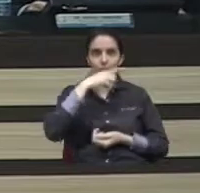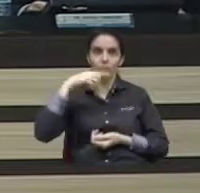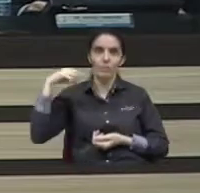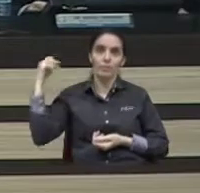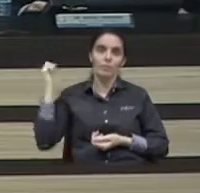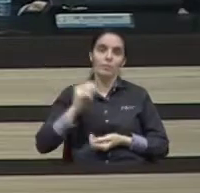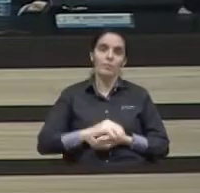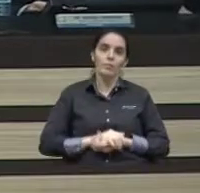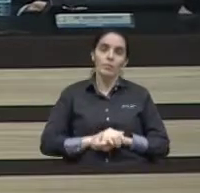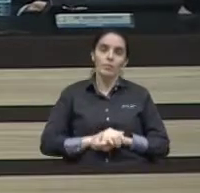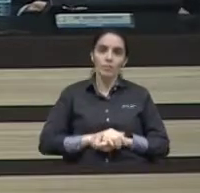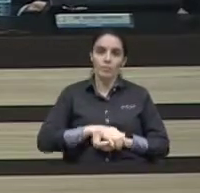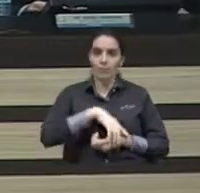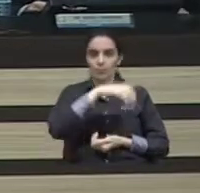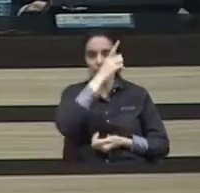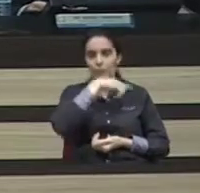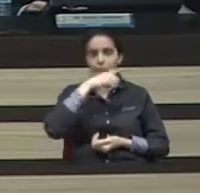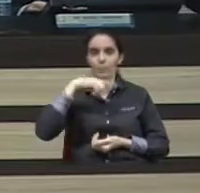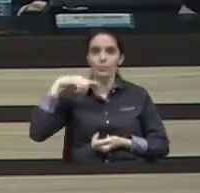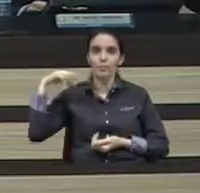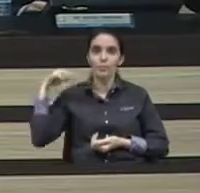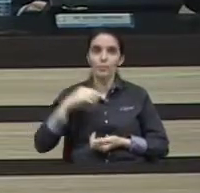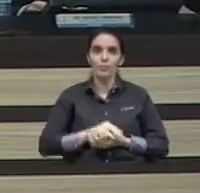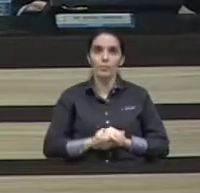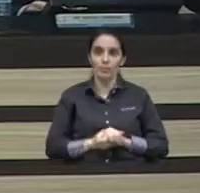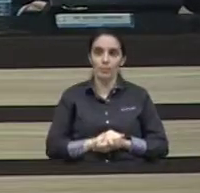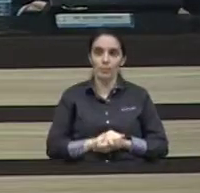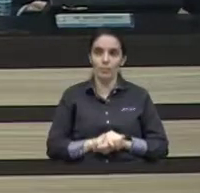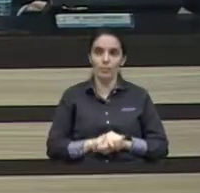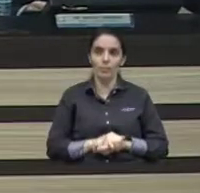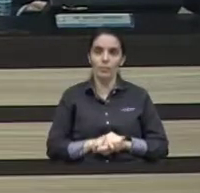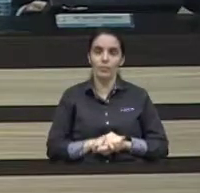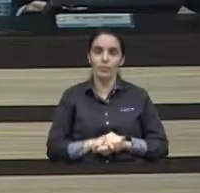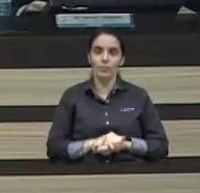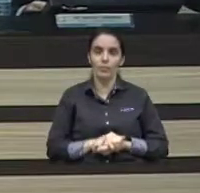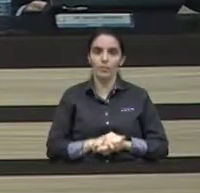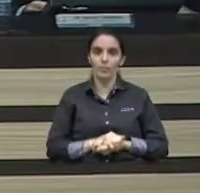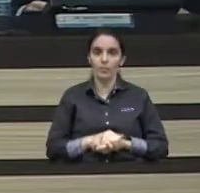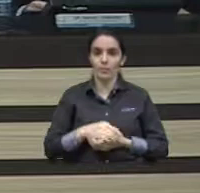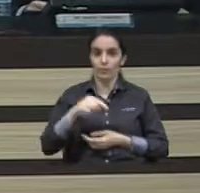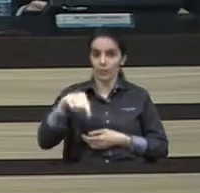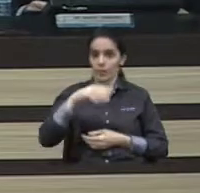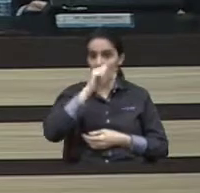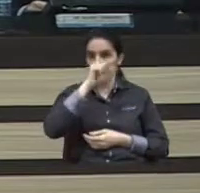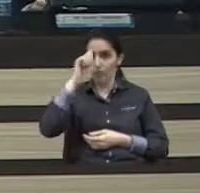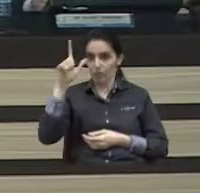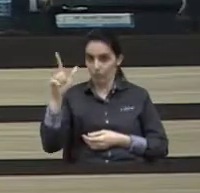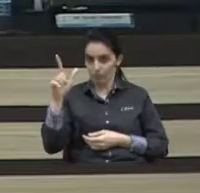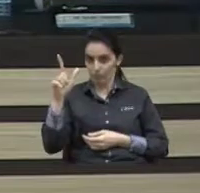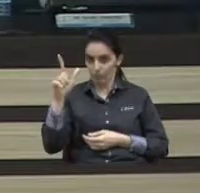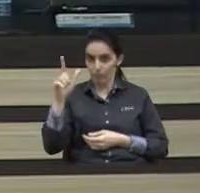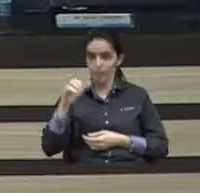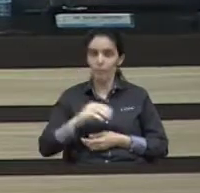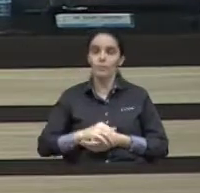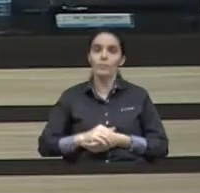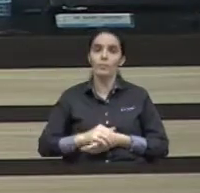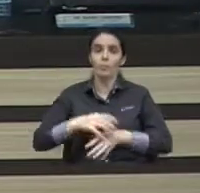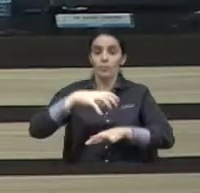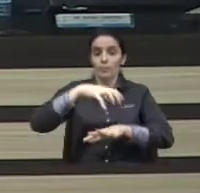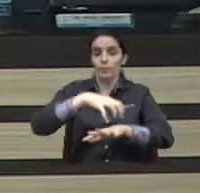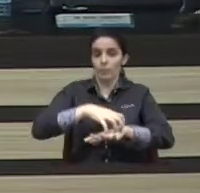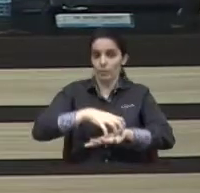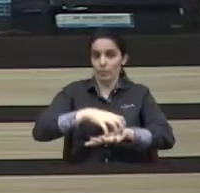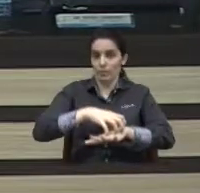discutir, vereadora Mayra Costa. Como nós somos a capital das joias, do Folheados, nós sabemos que nós